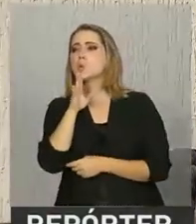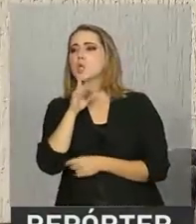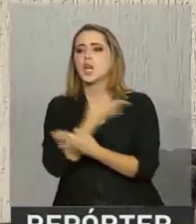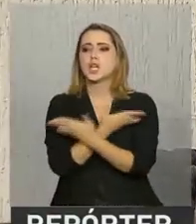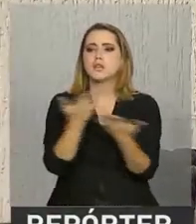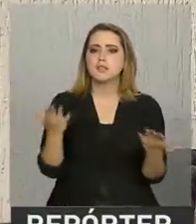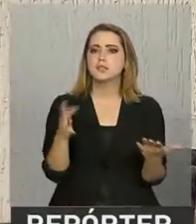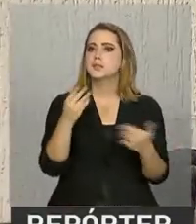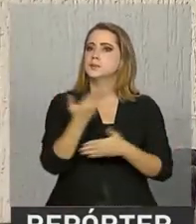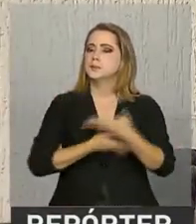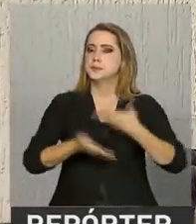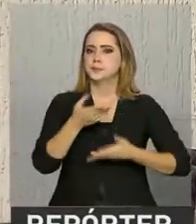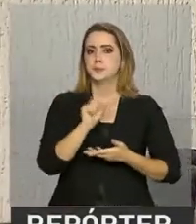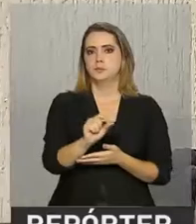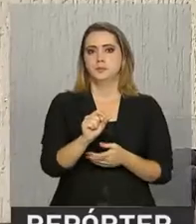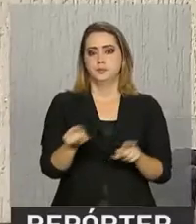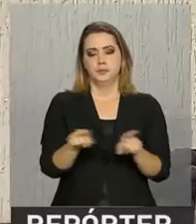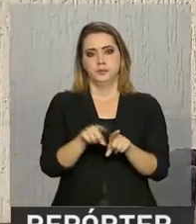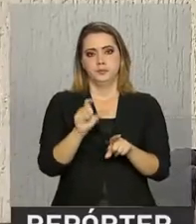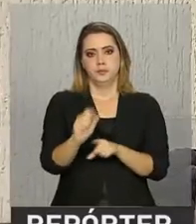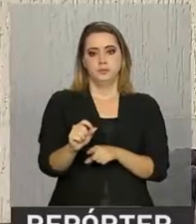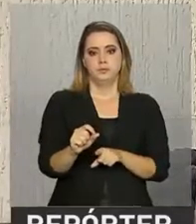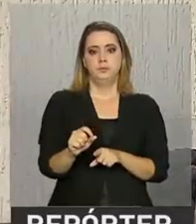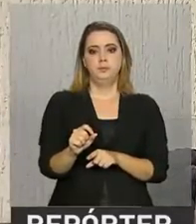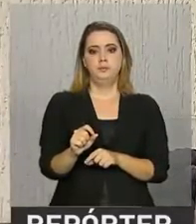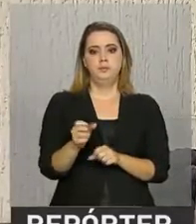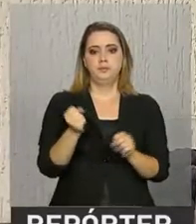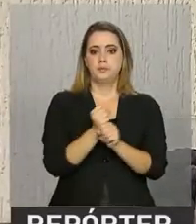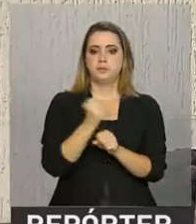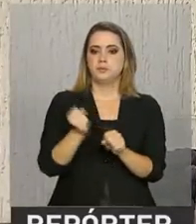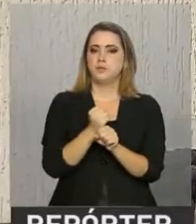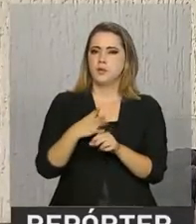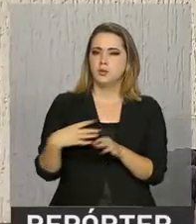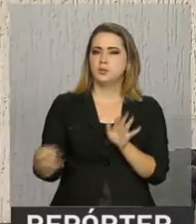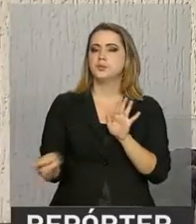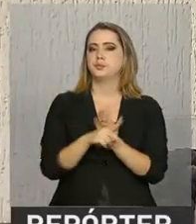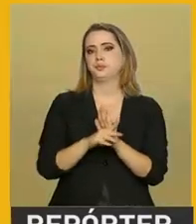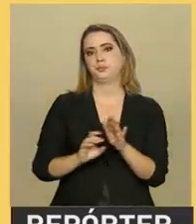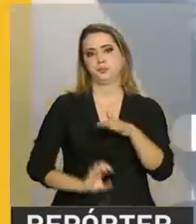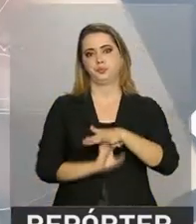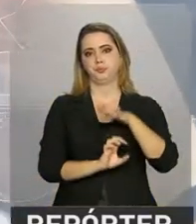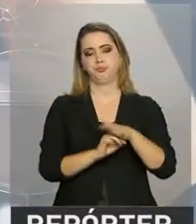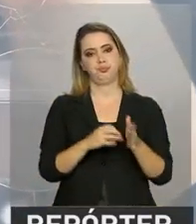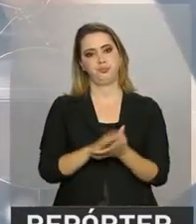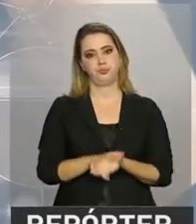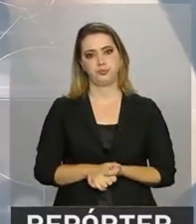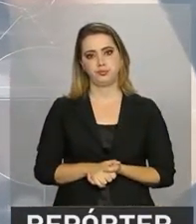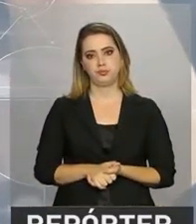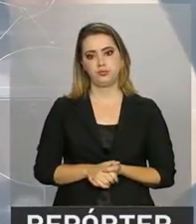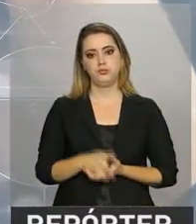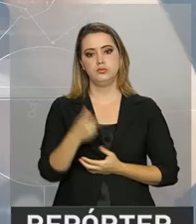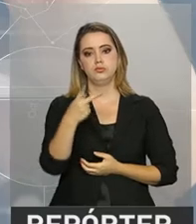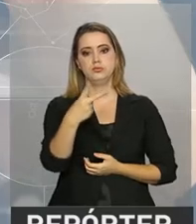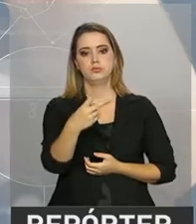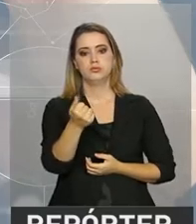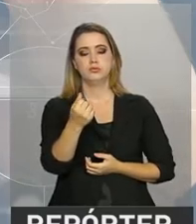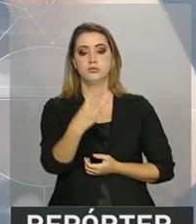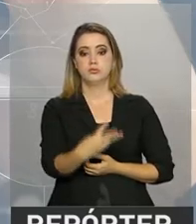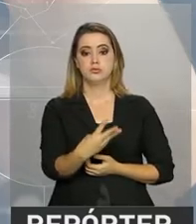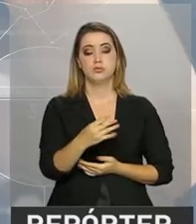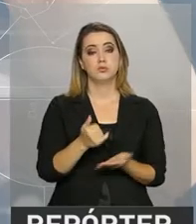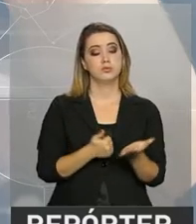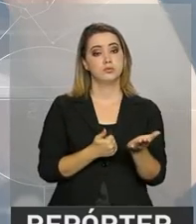que largam tudo para montar o seu negócio estruturar é a sua startup desde 2013 quando o programa